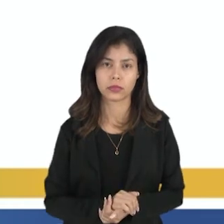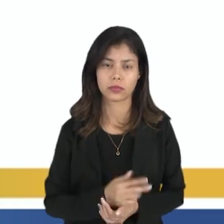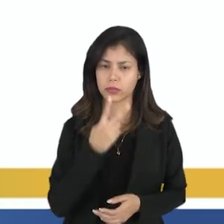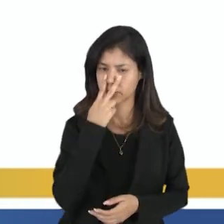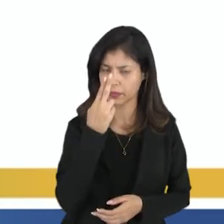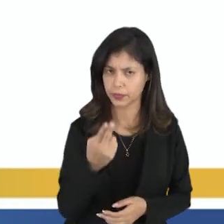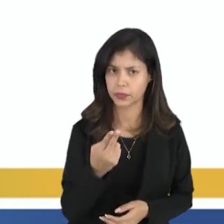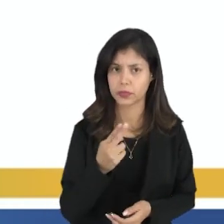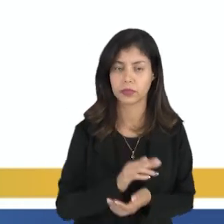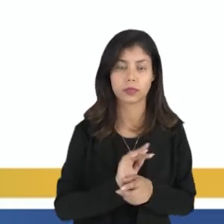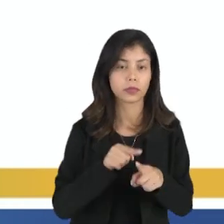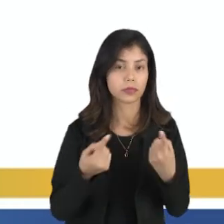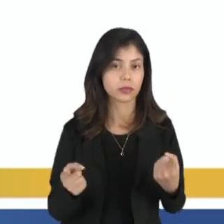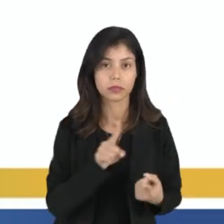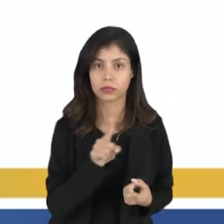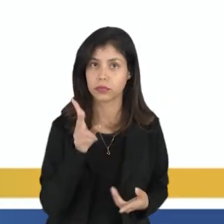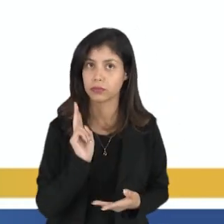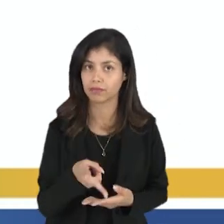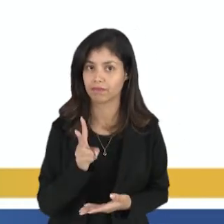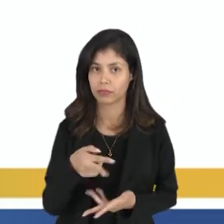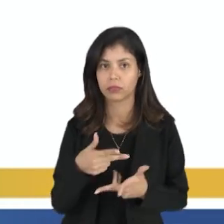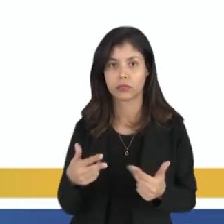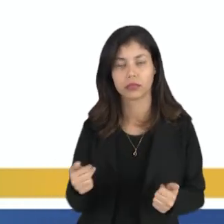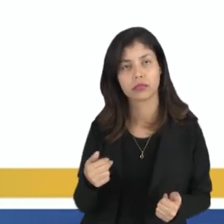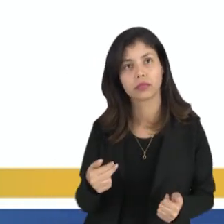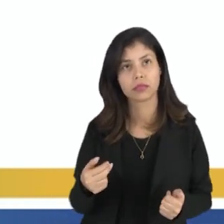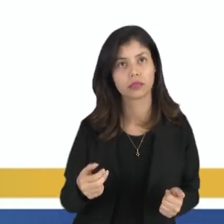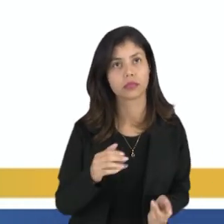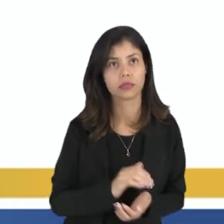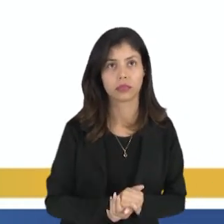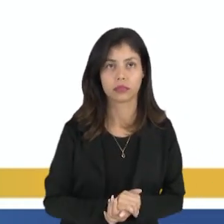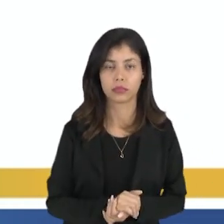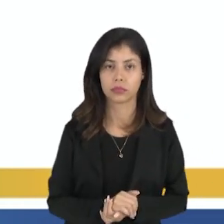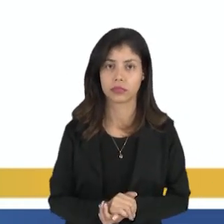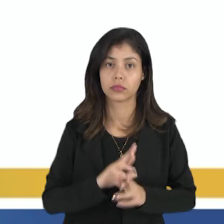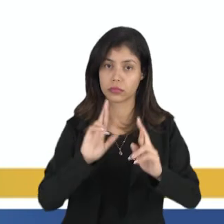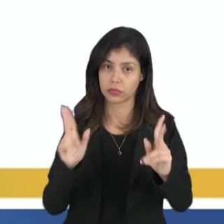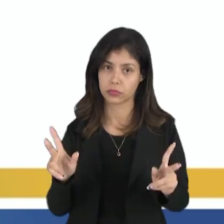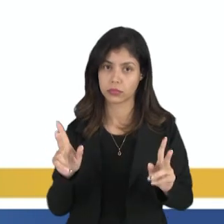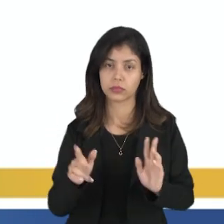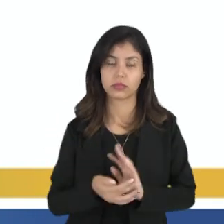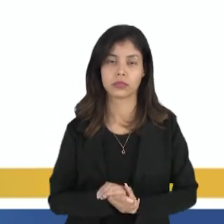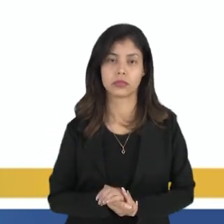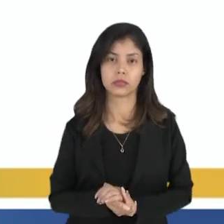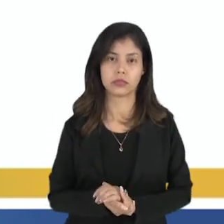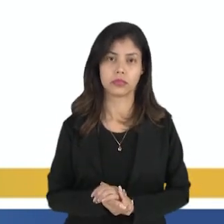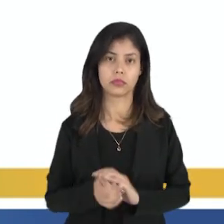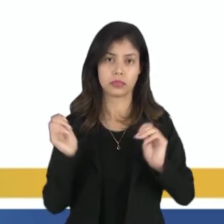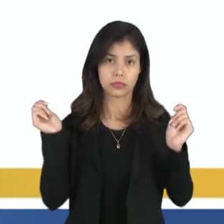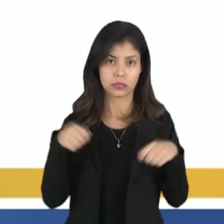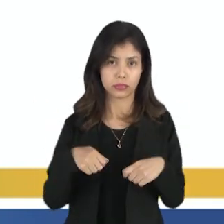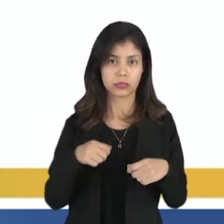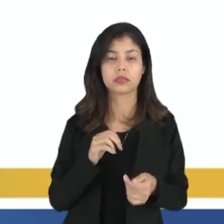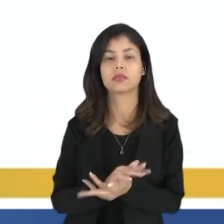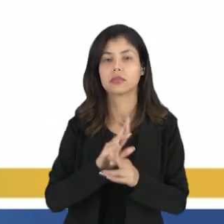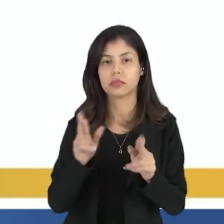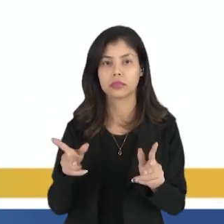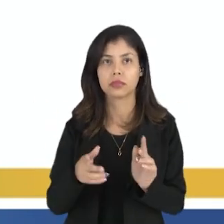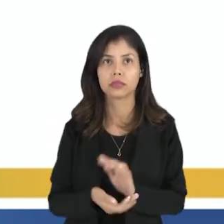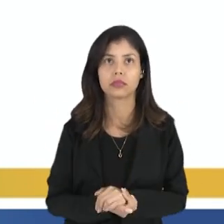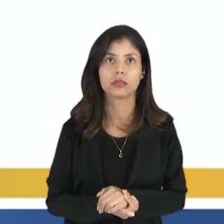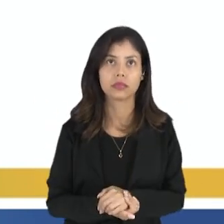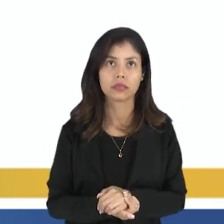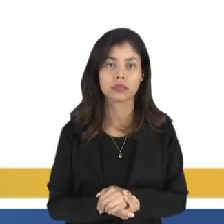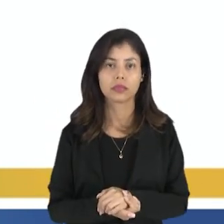são parecidos, mas não é a mesma coisa. Cartoon e comic strip são diferentes, eles possuem as suas